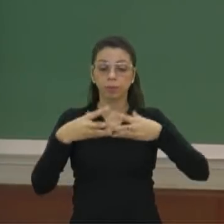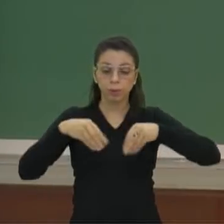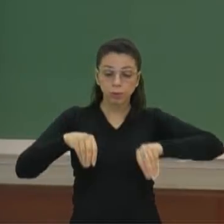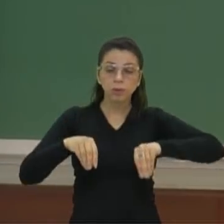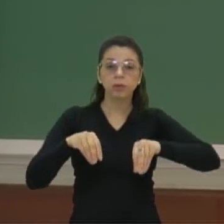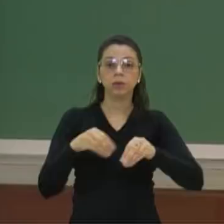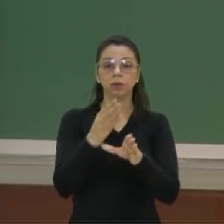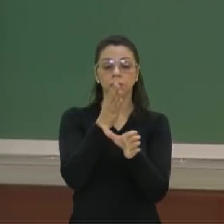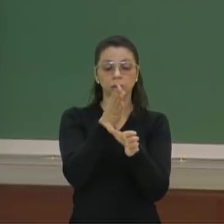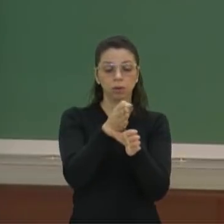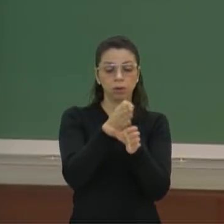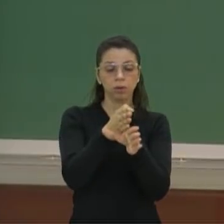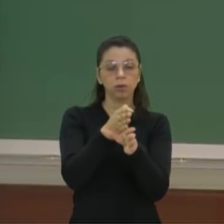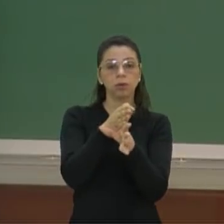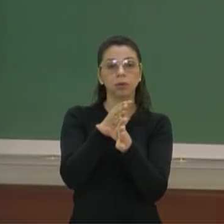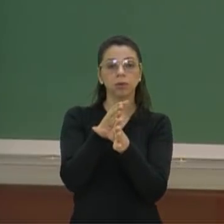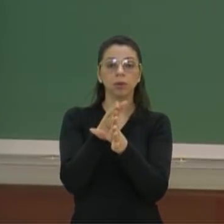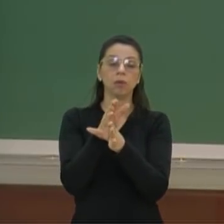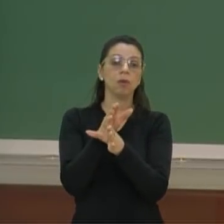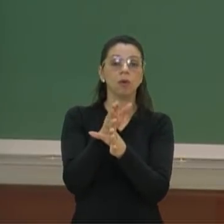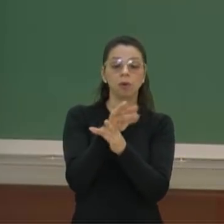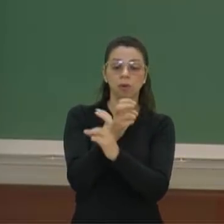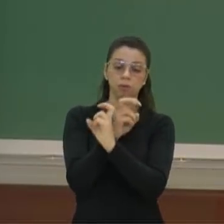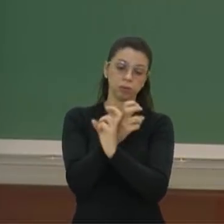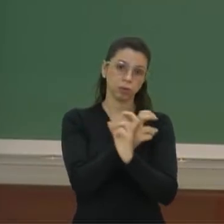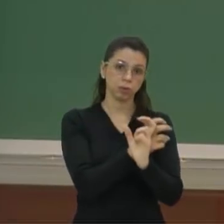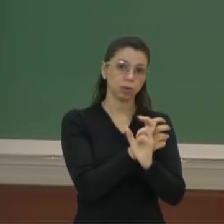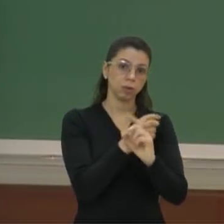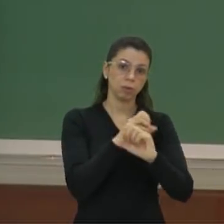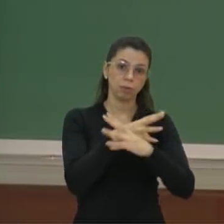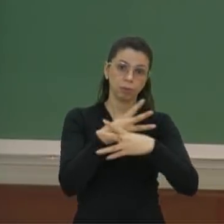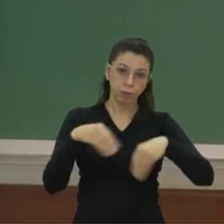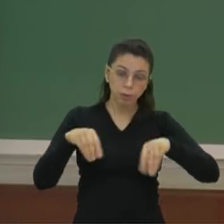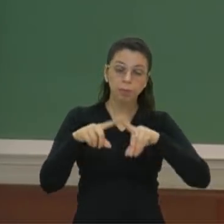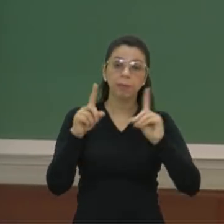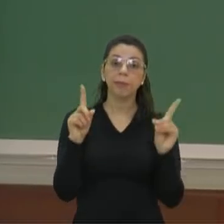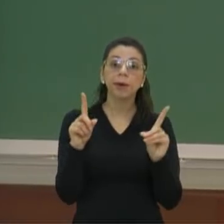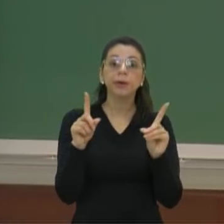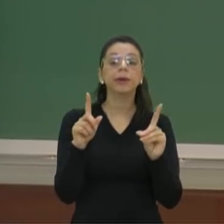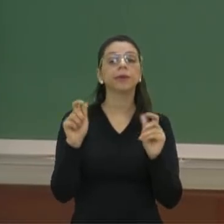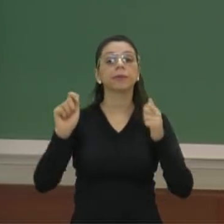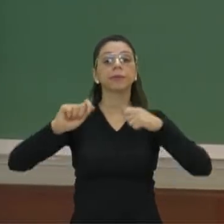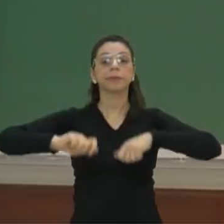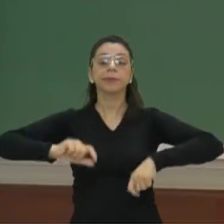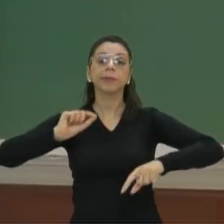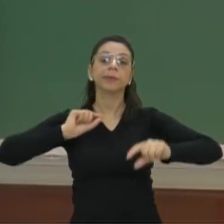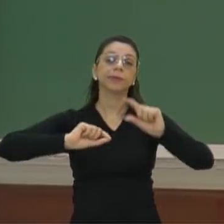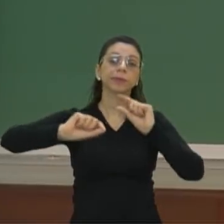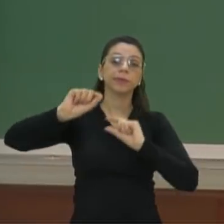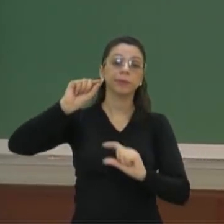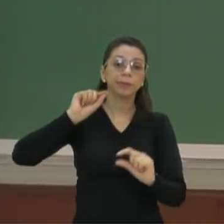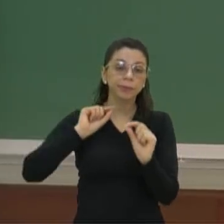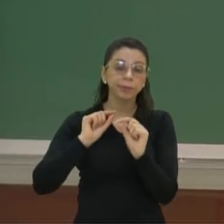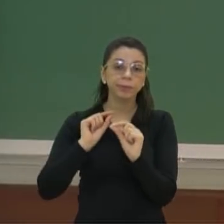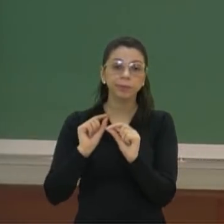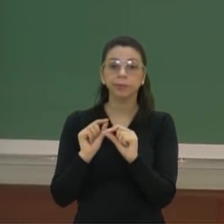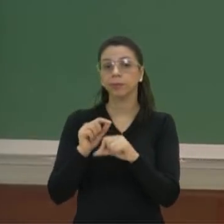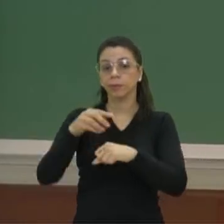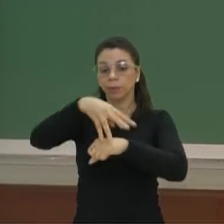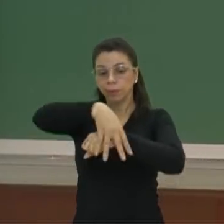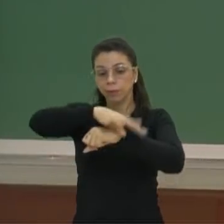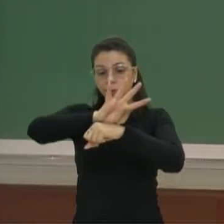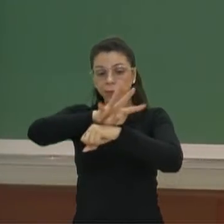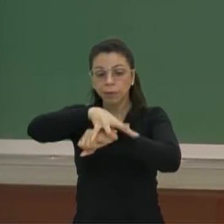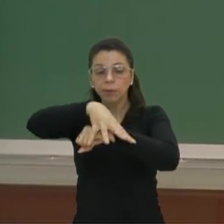o tímpano, não necessariamente vai prejudicar os ossinhos, mas primeiramente vai prejudicar, destruir